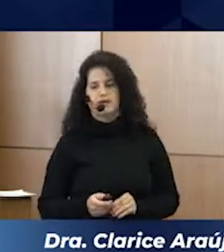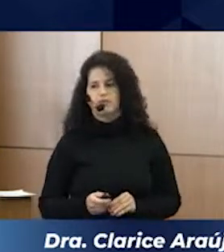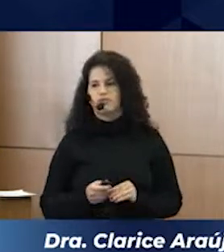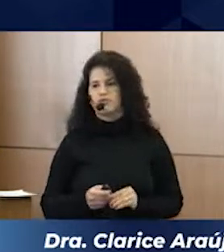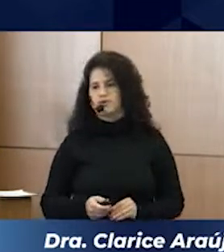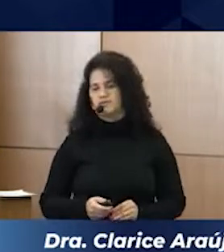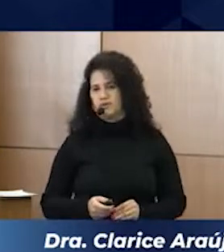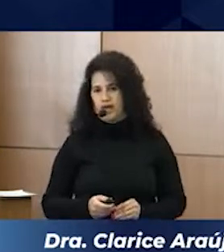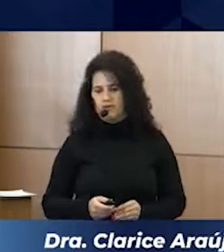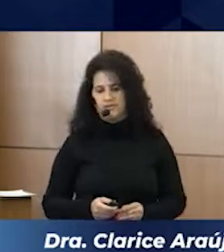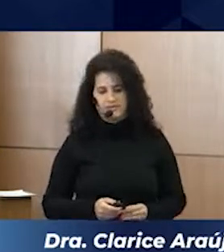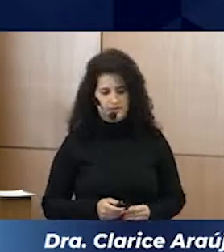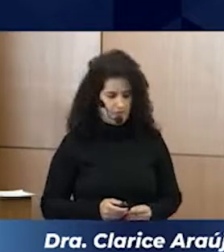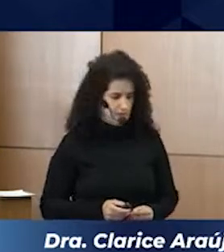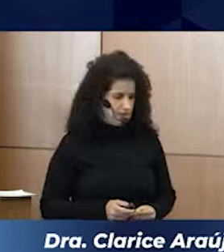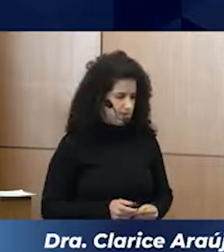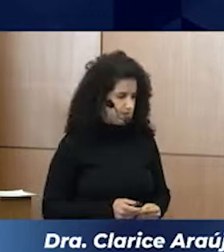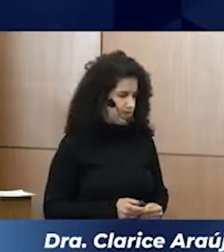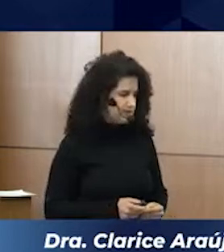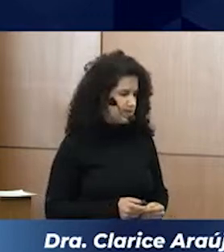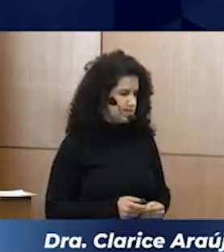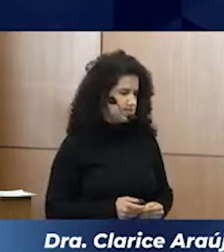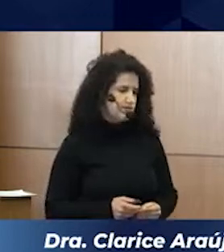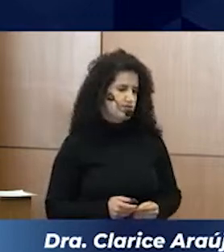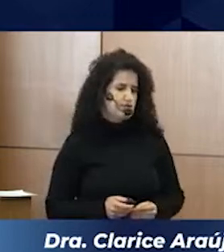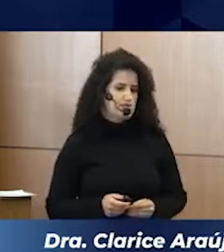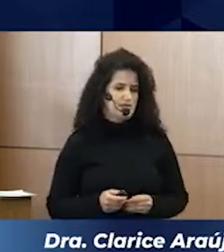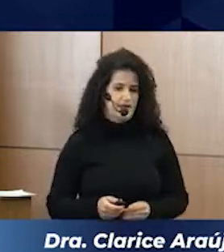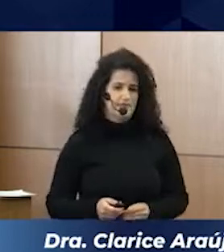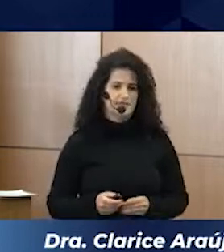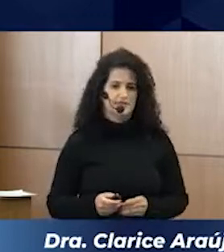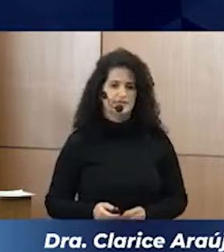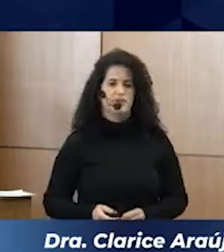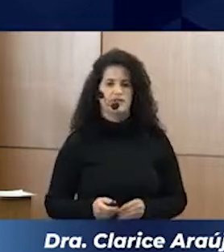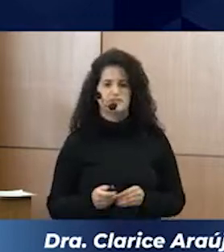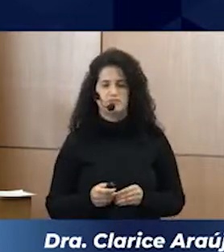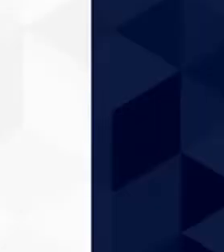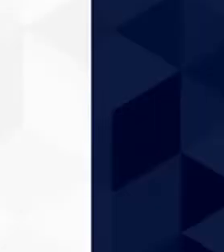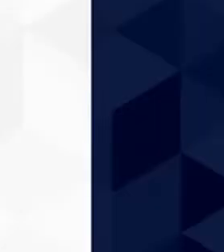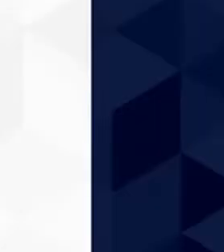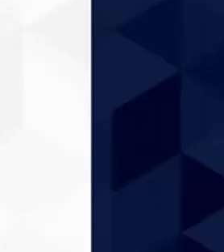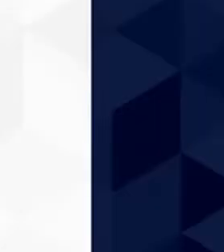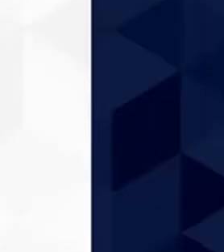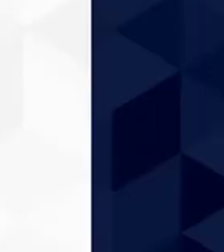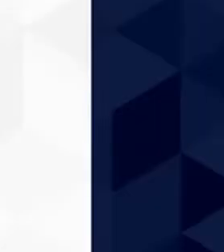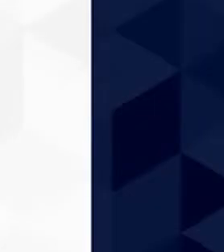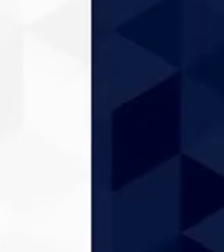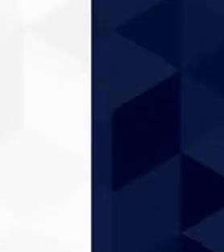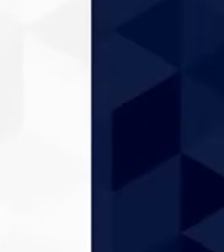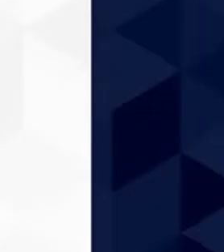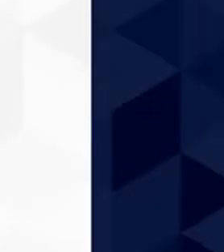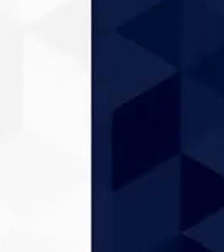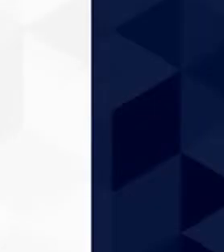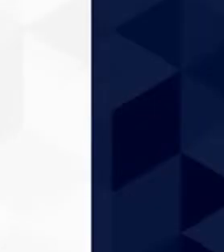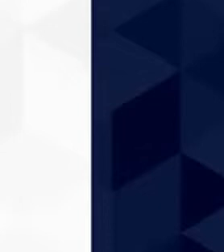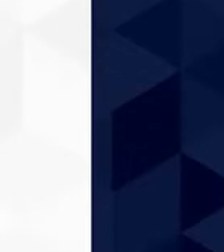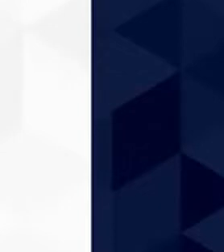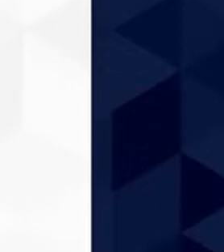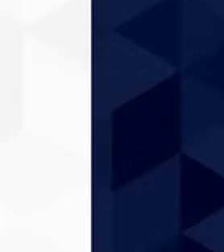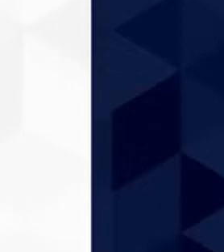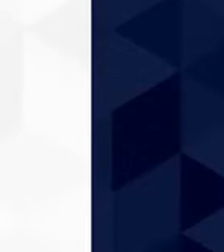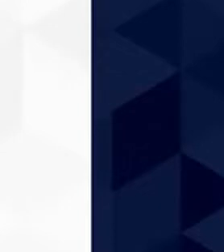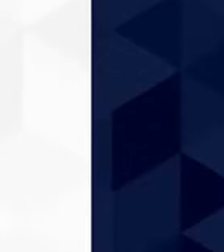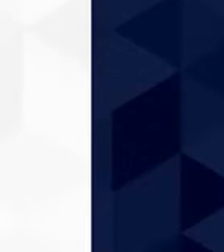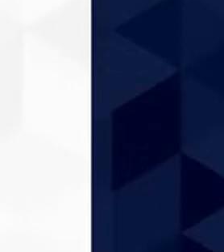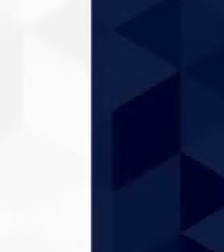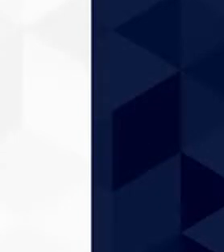uma terapeuta ocupacional que escreveu um livro bem interessante que chama The Evidence-Based Practitioner. Né? Então,